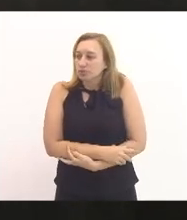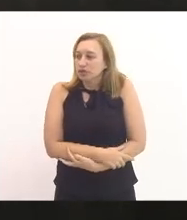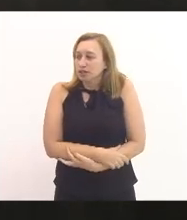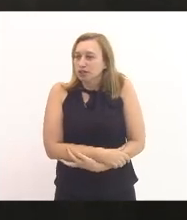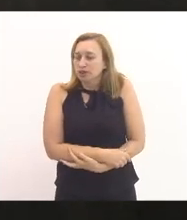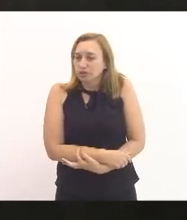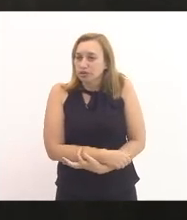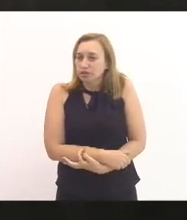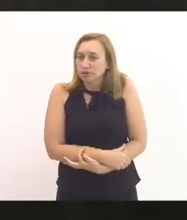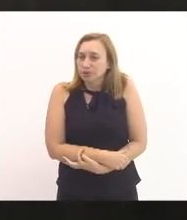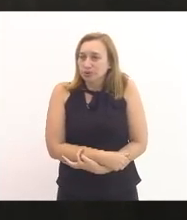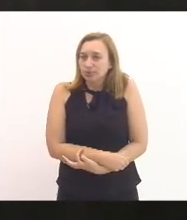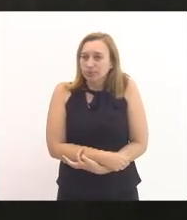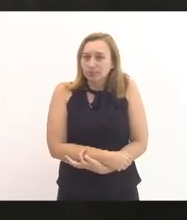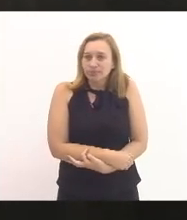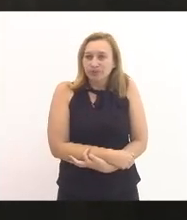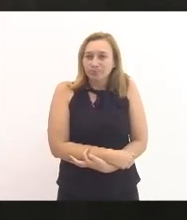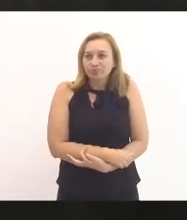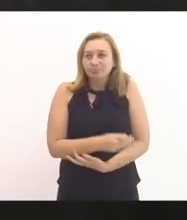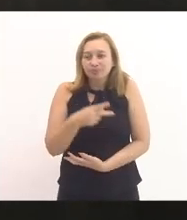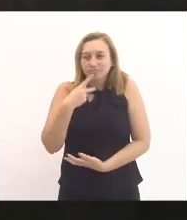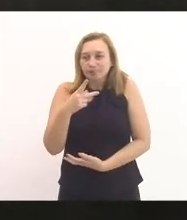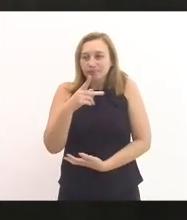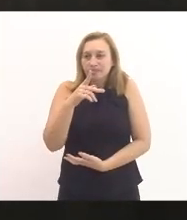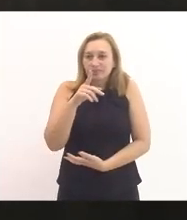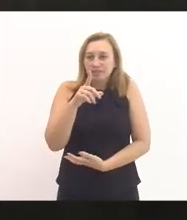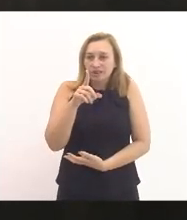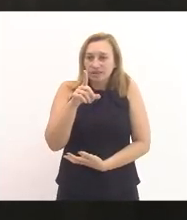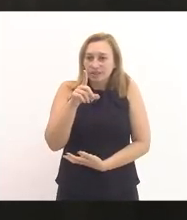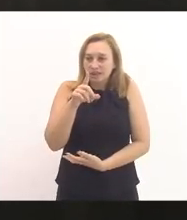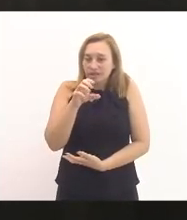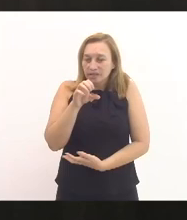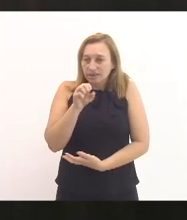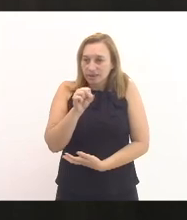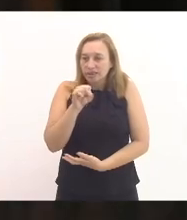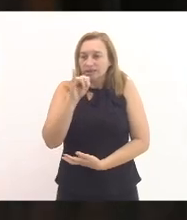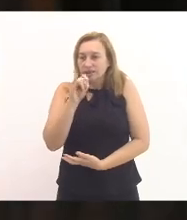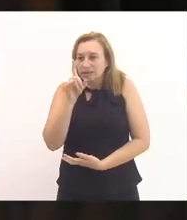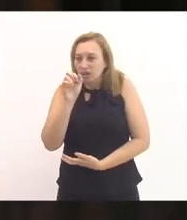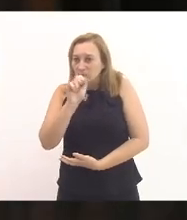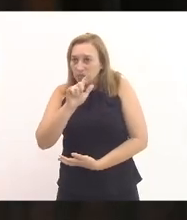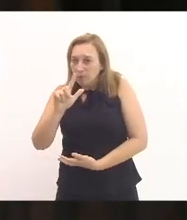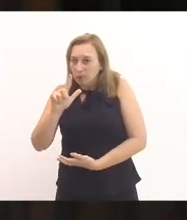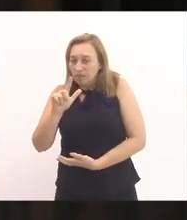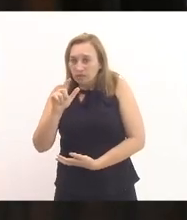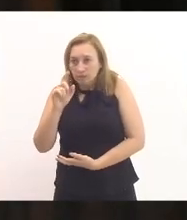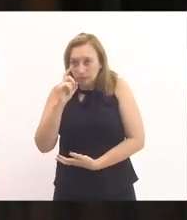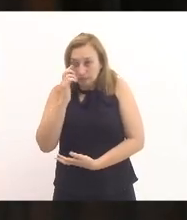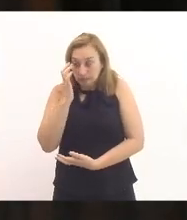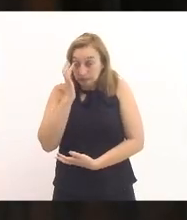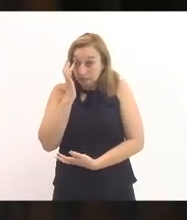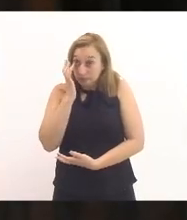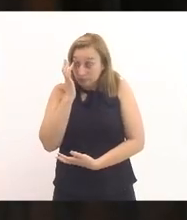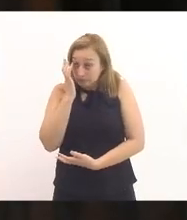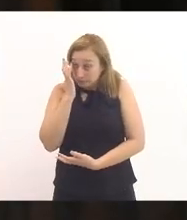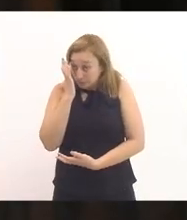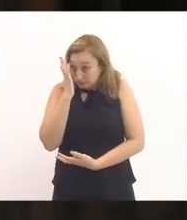e me passar a palavra para os in The Wall e tu Dr Leonardo